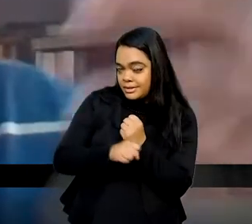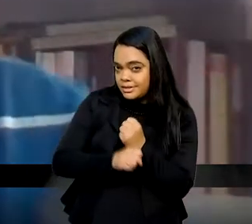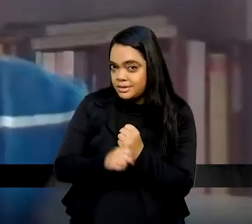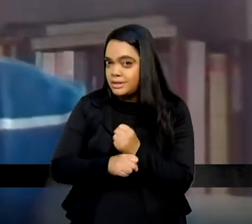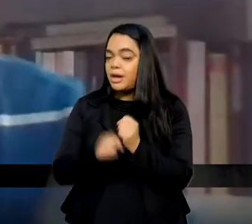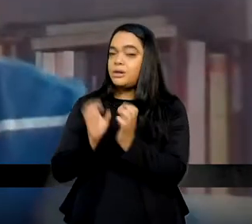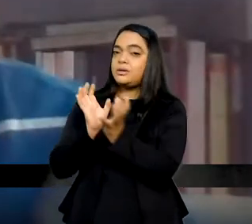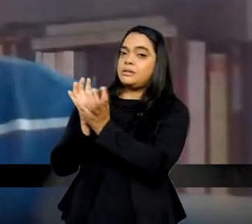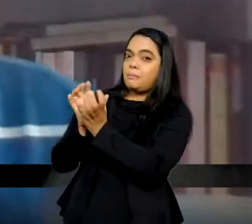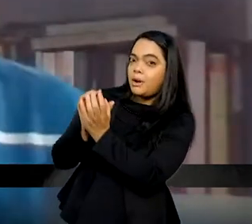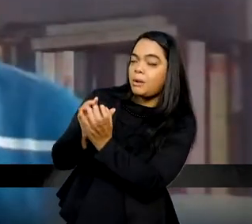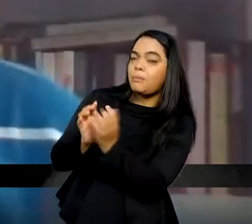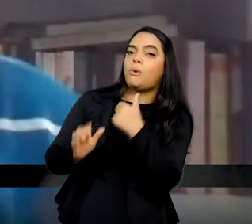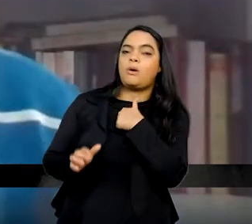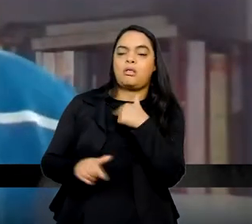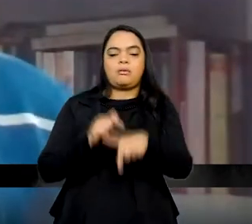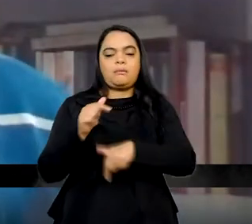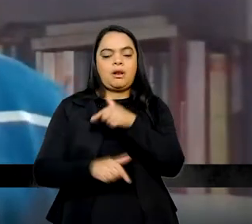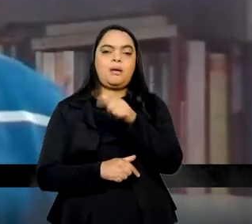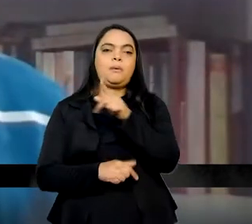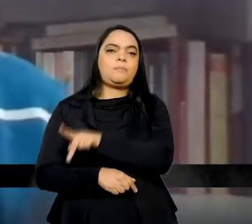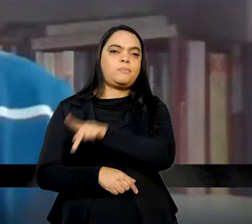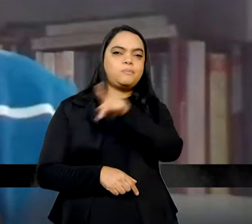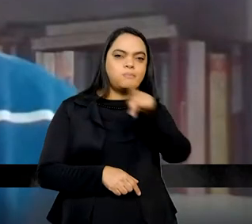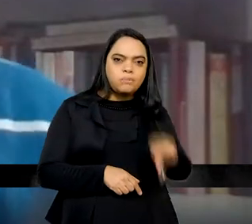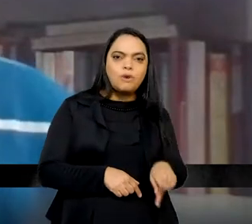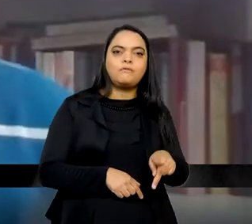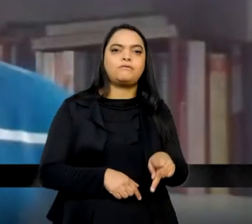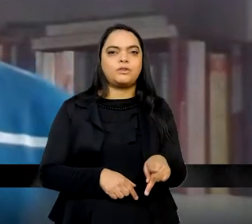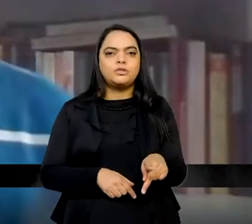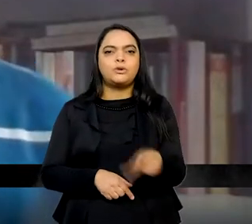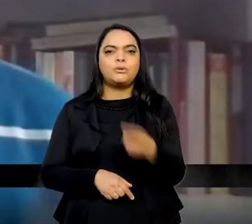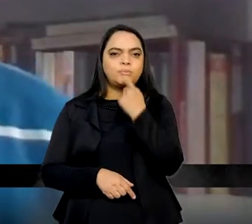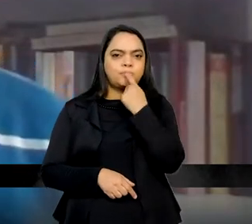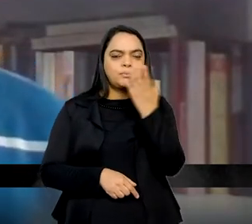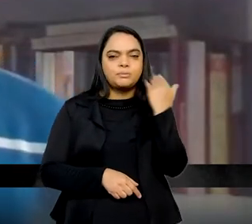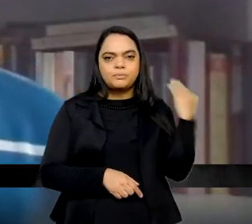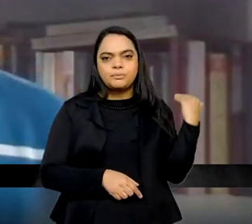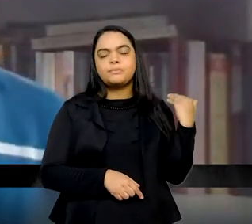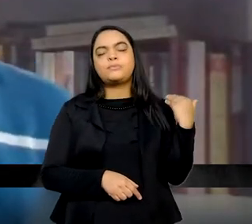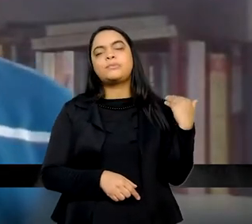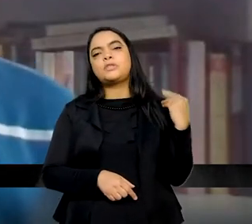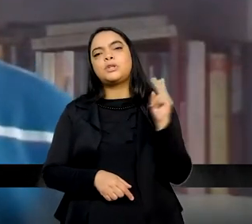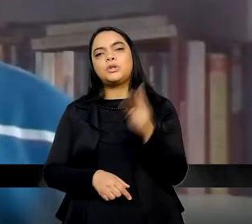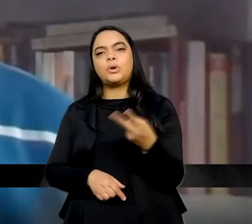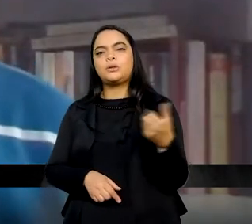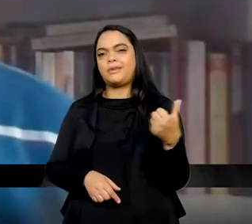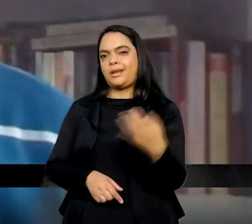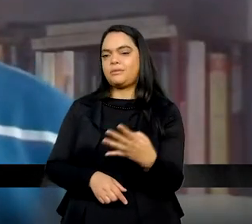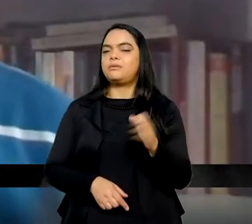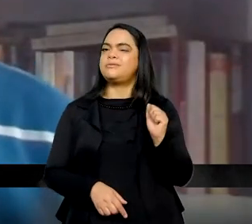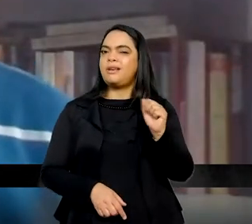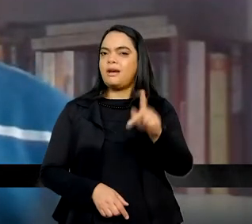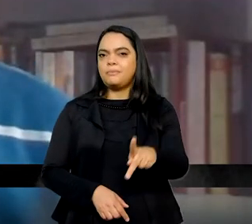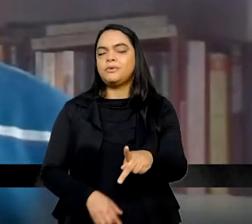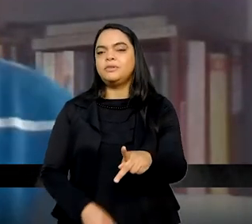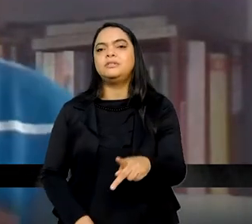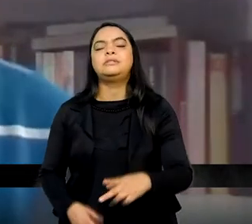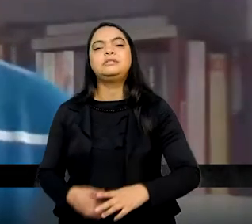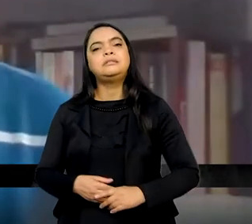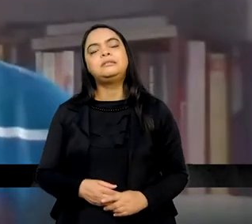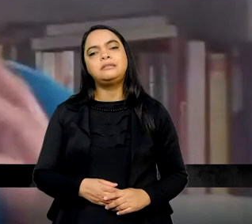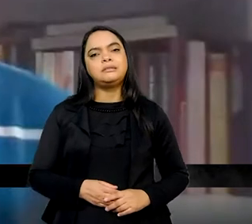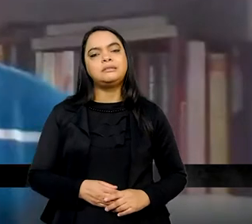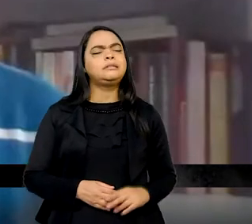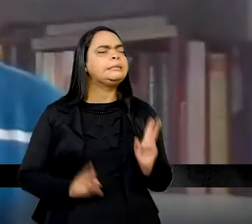professor, onde até um pouquinho que eu ainda trabalhei no privado, mas quando eu me aposentei em 2014, então,